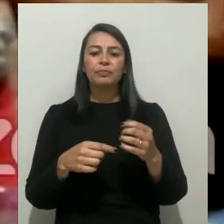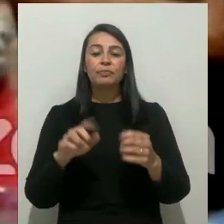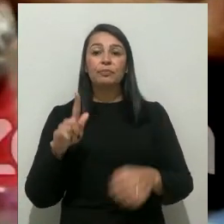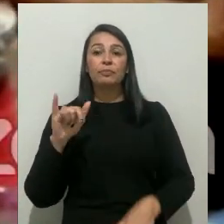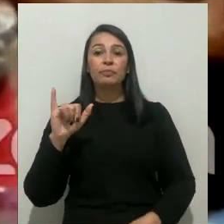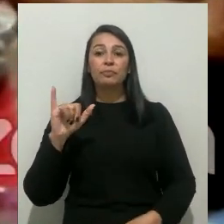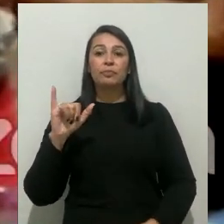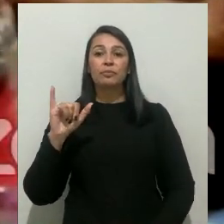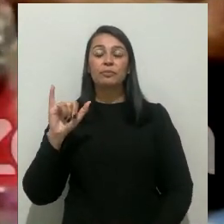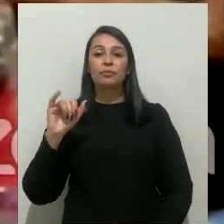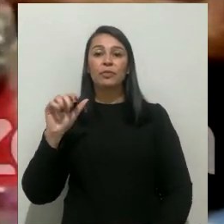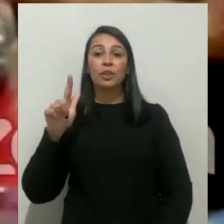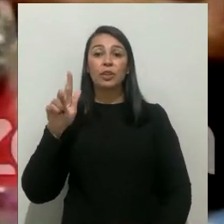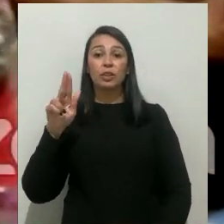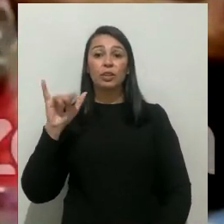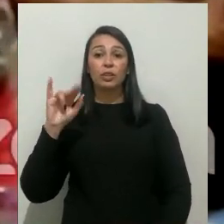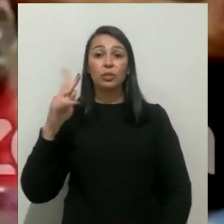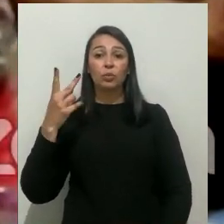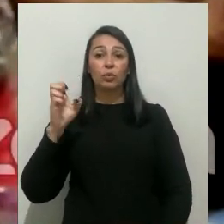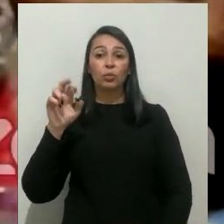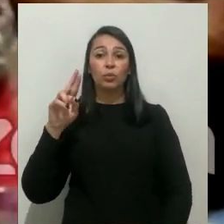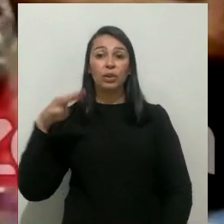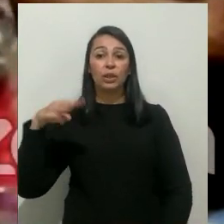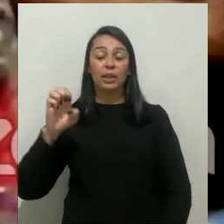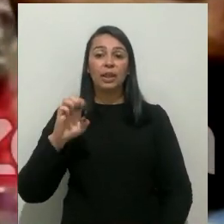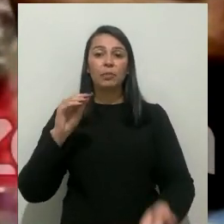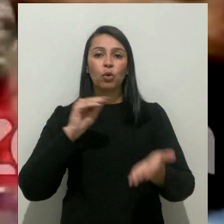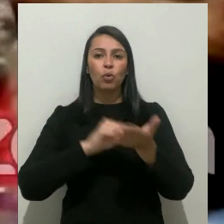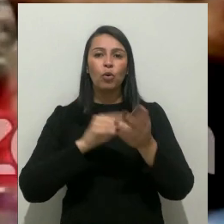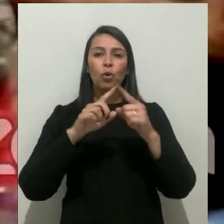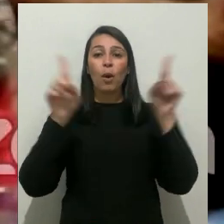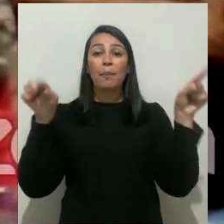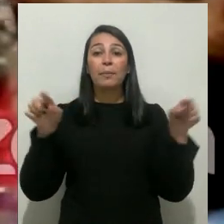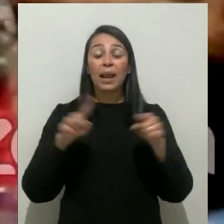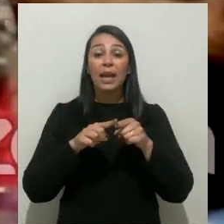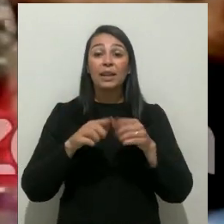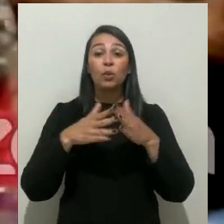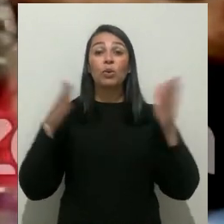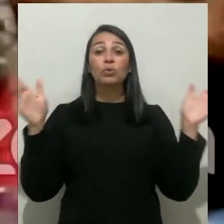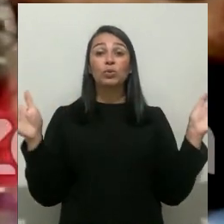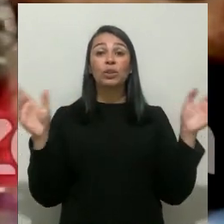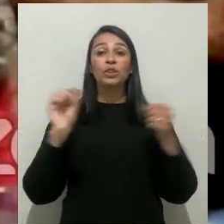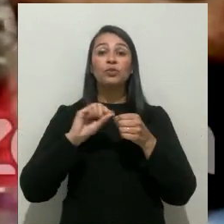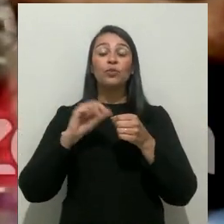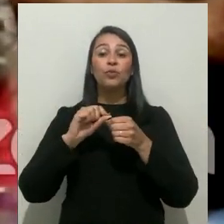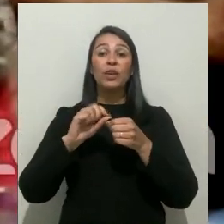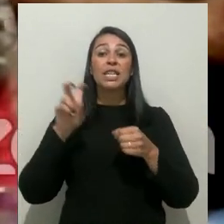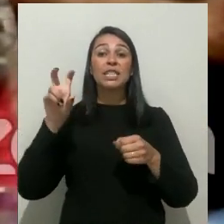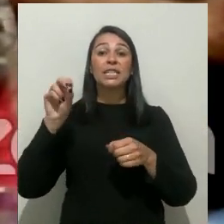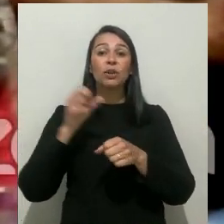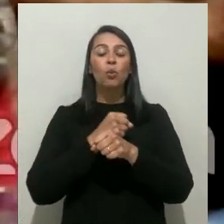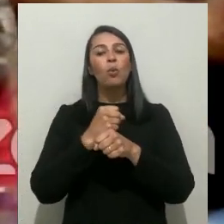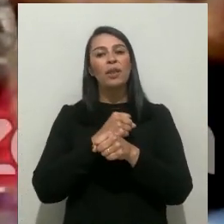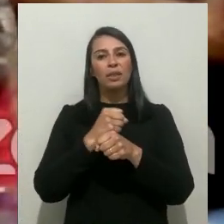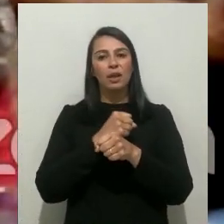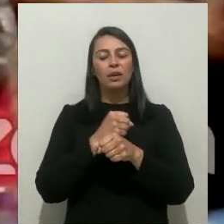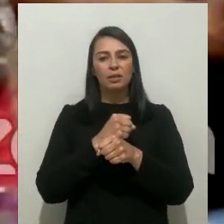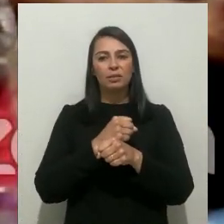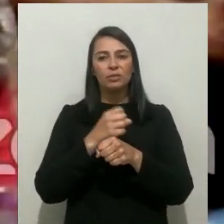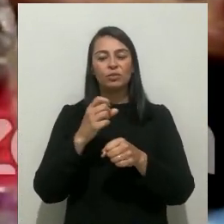o Guilherme Figueiredo foi, então, que colocou essa placa quando o Cristo fez 50 anos. Heitor da Silva Costa, autor do projeto de